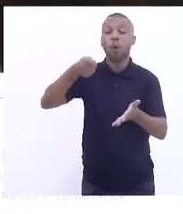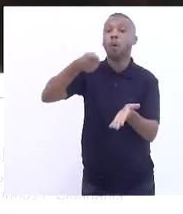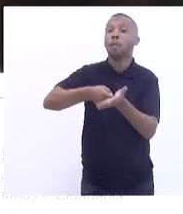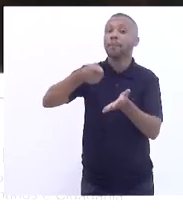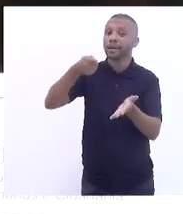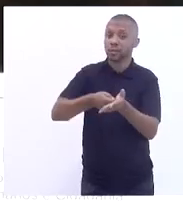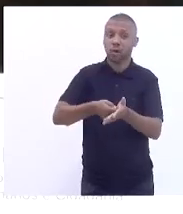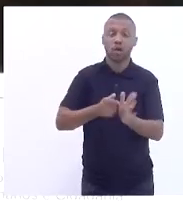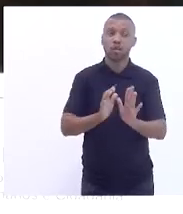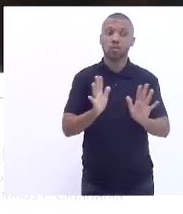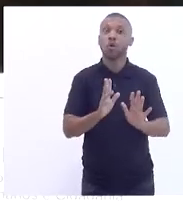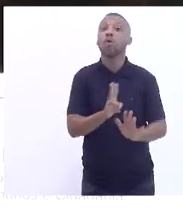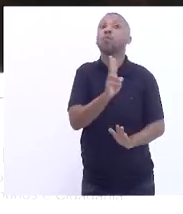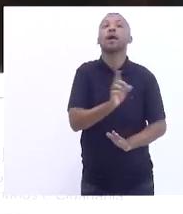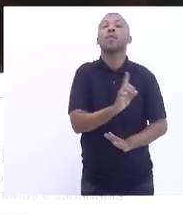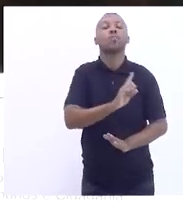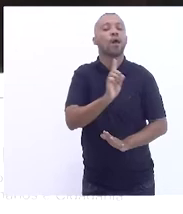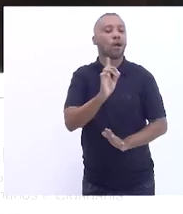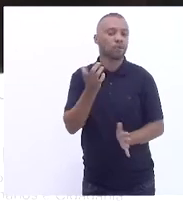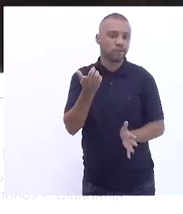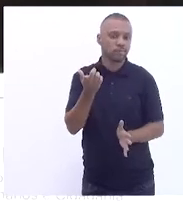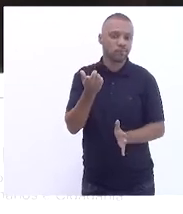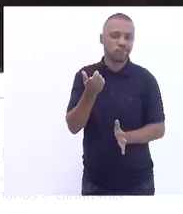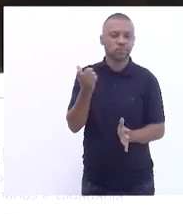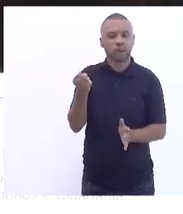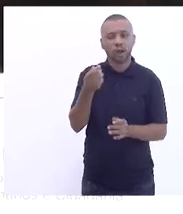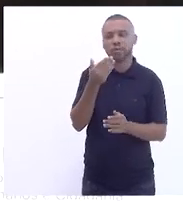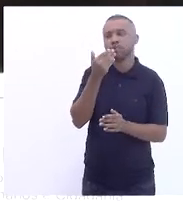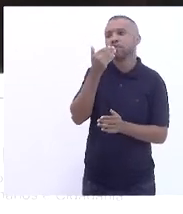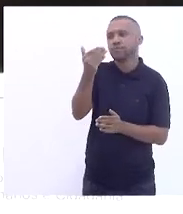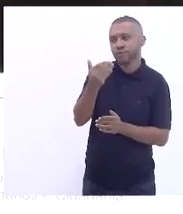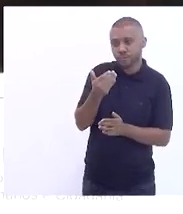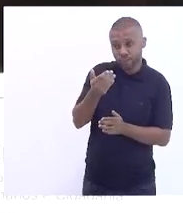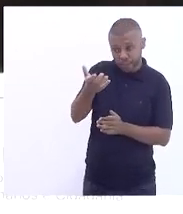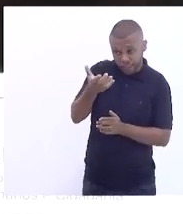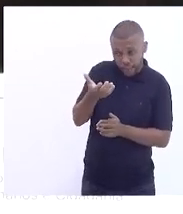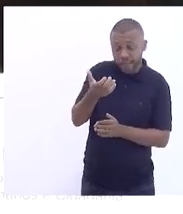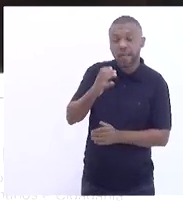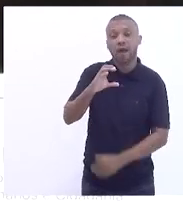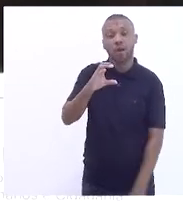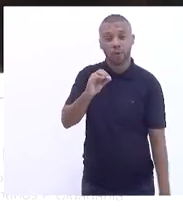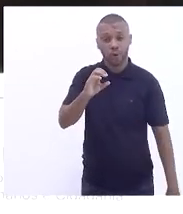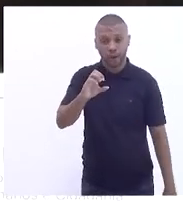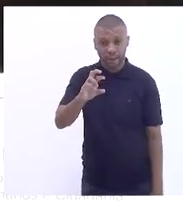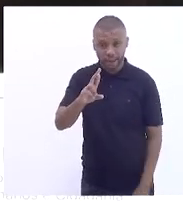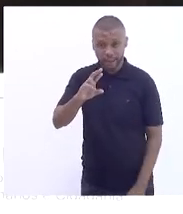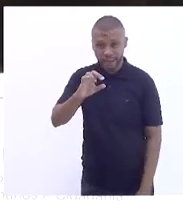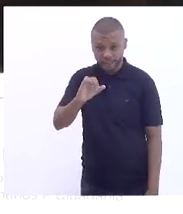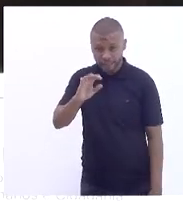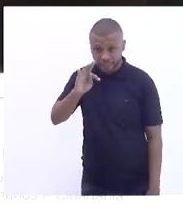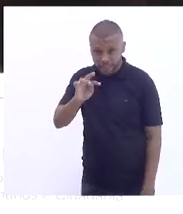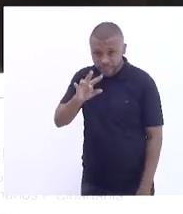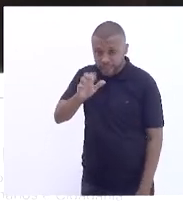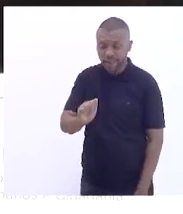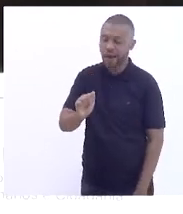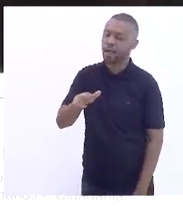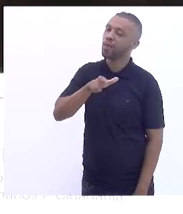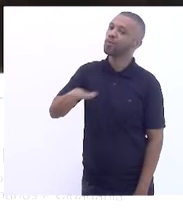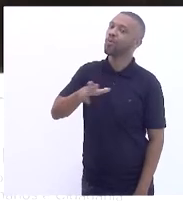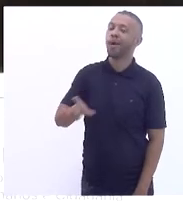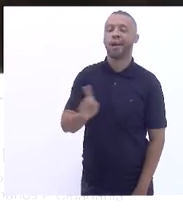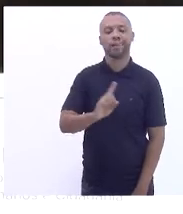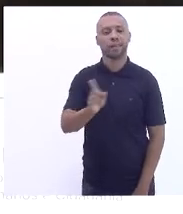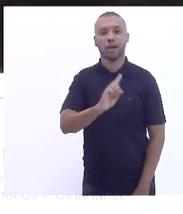obrigatória nós fizemos um coercitiva é nós usamos de ofício E